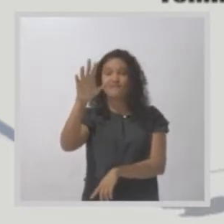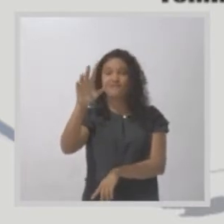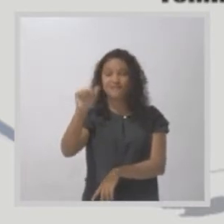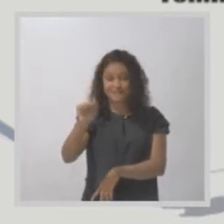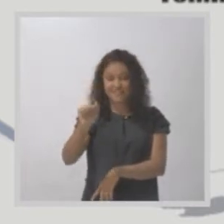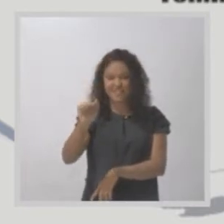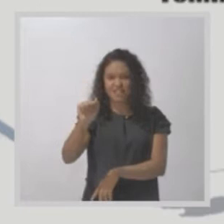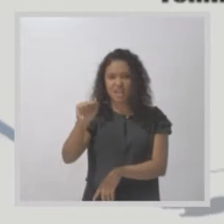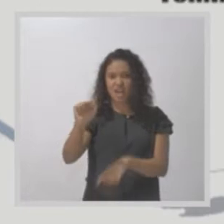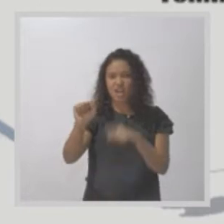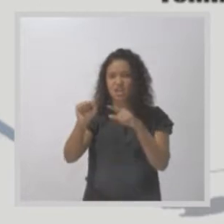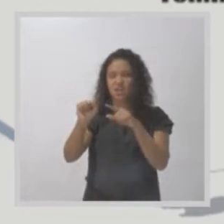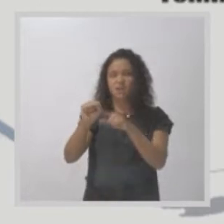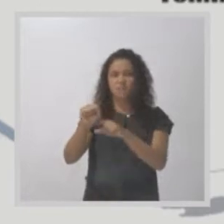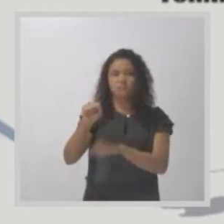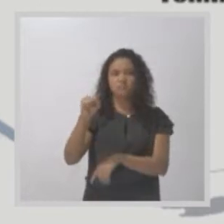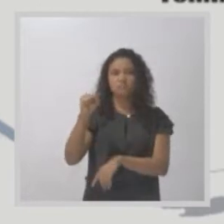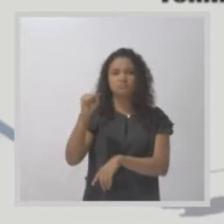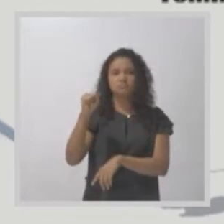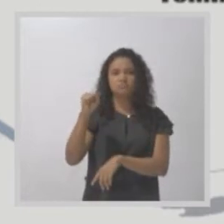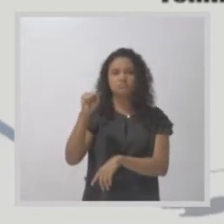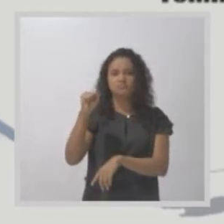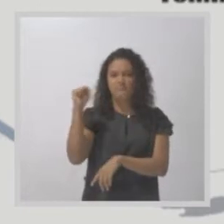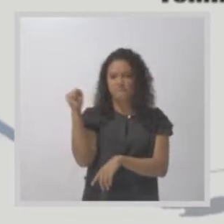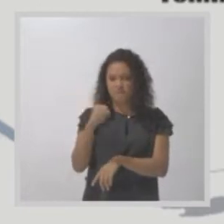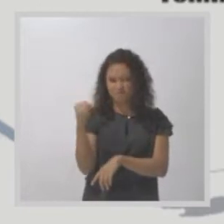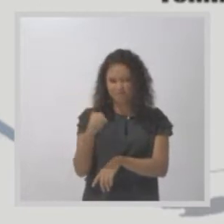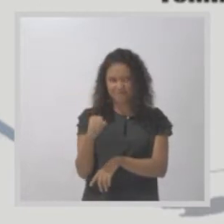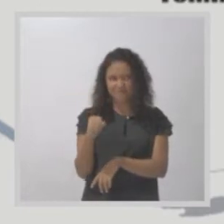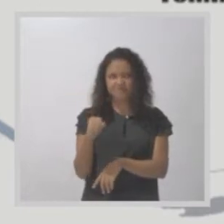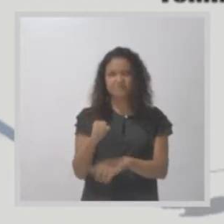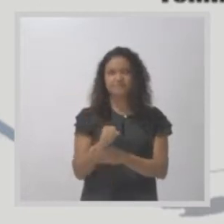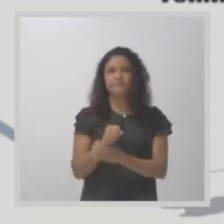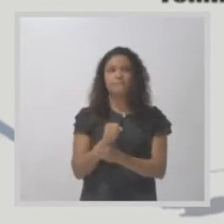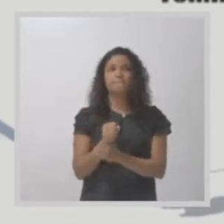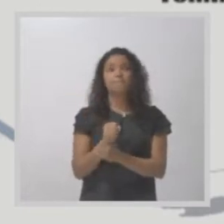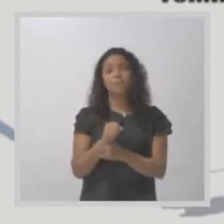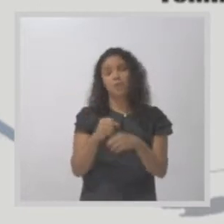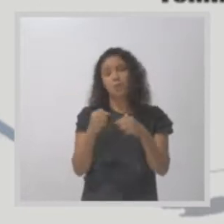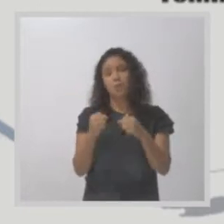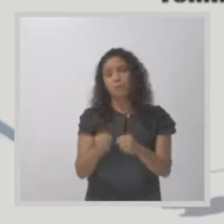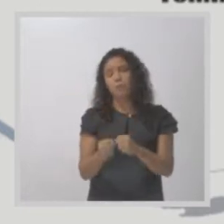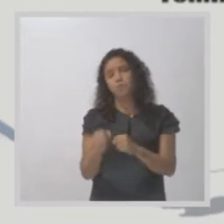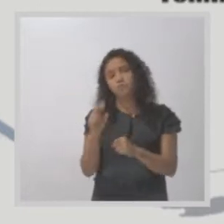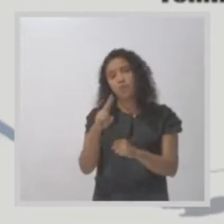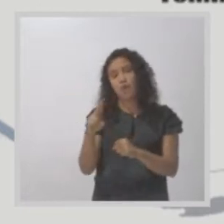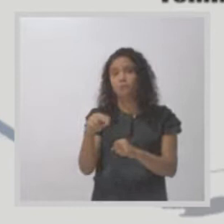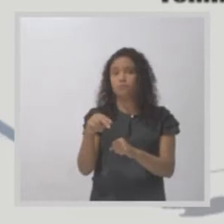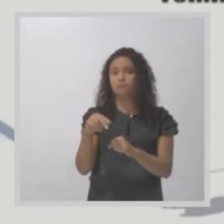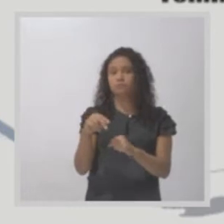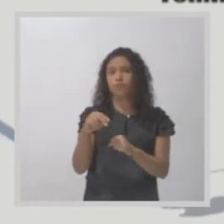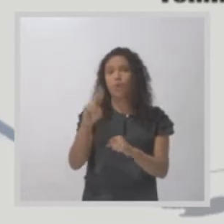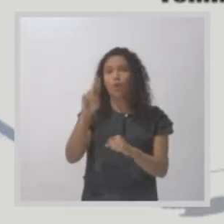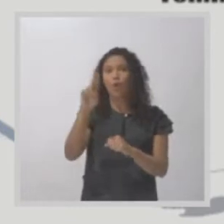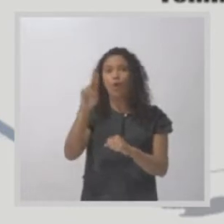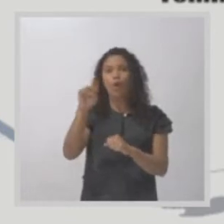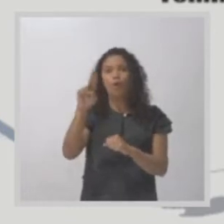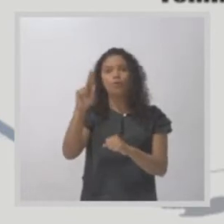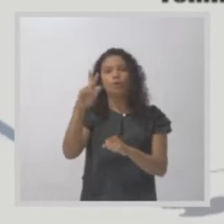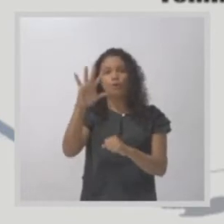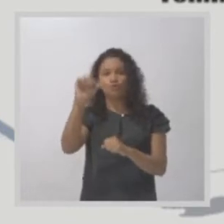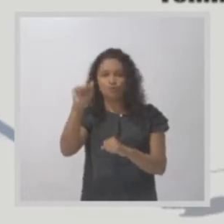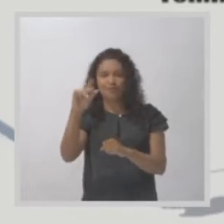em vermelho. Pode ser também falado como unha de fome, casquinha, muximba,